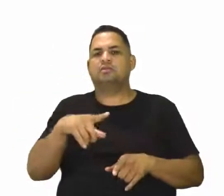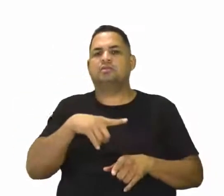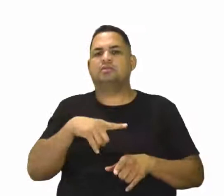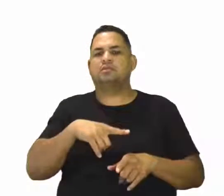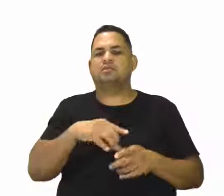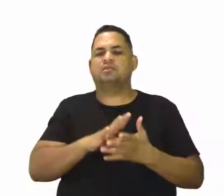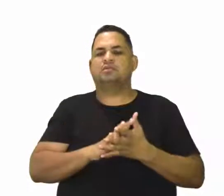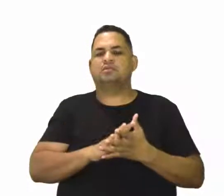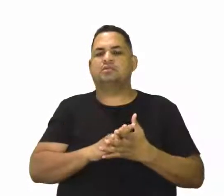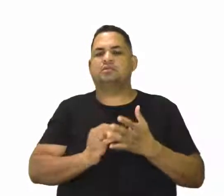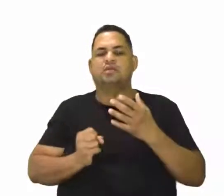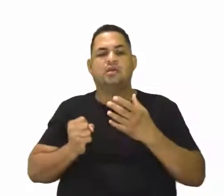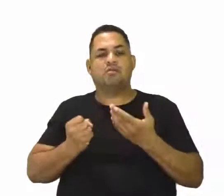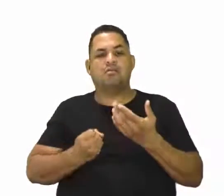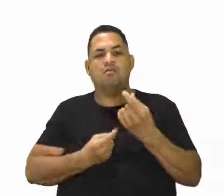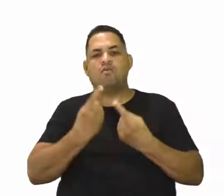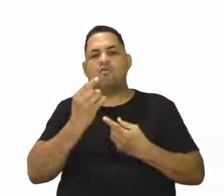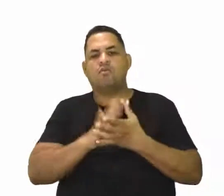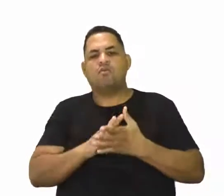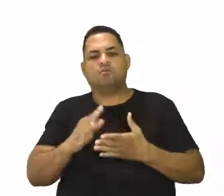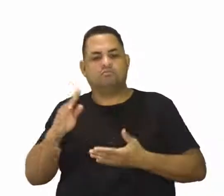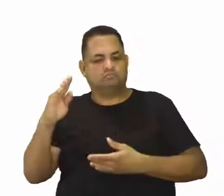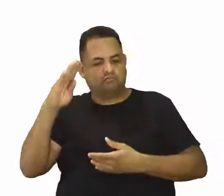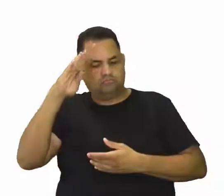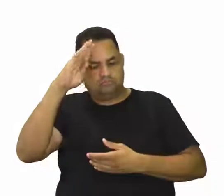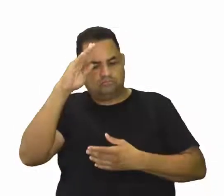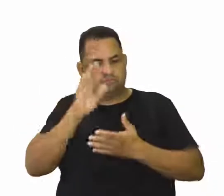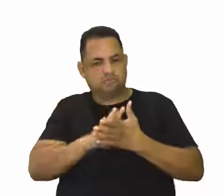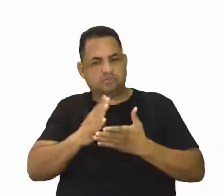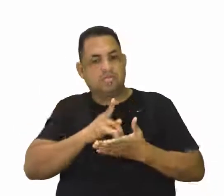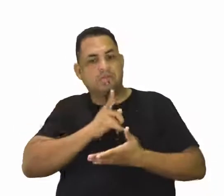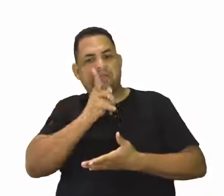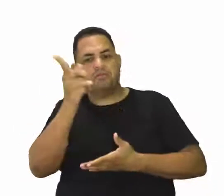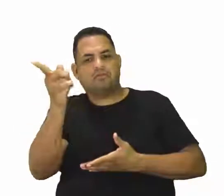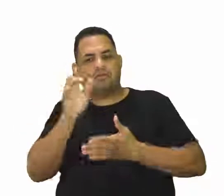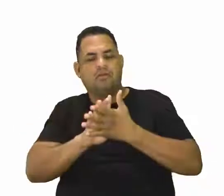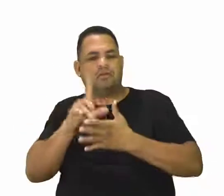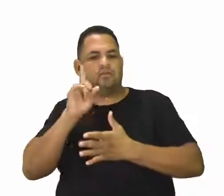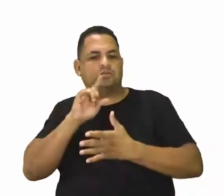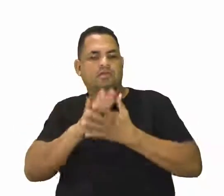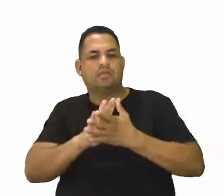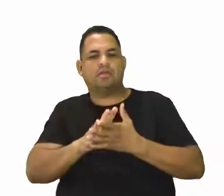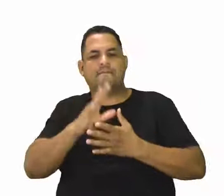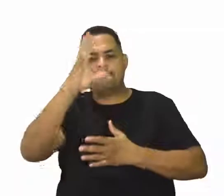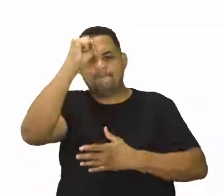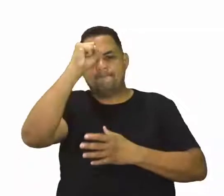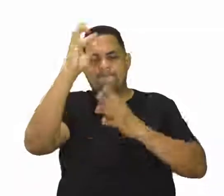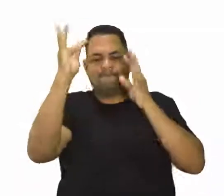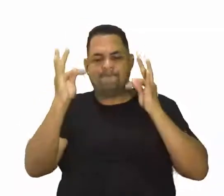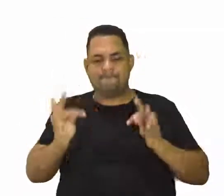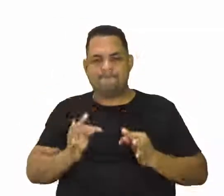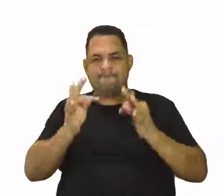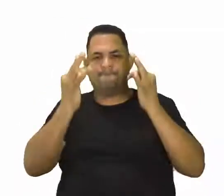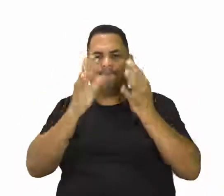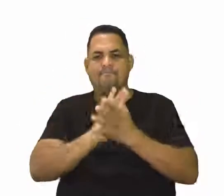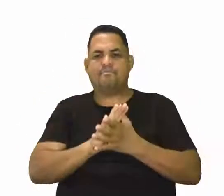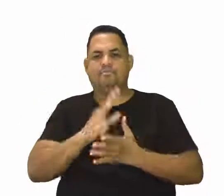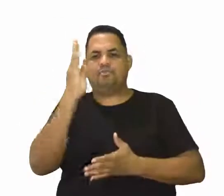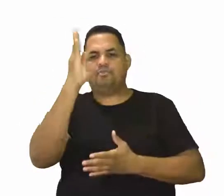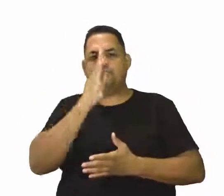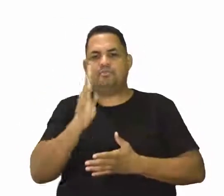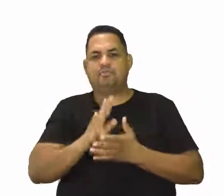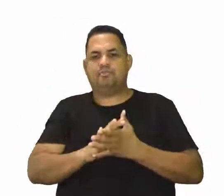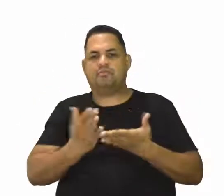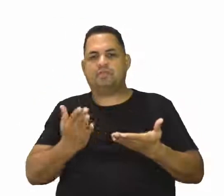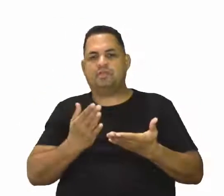alguns militares eu vou para os Estados Unidos também aprender essas técnicas e o Brasil caiu